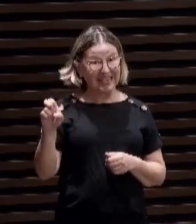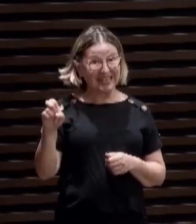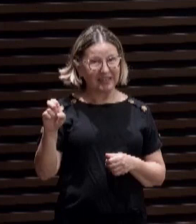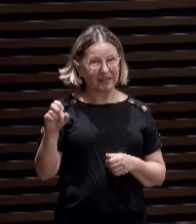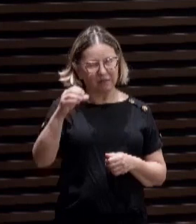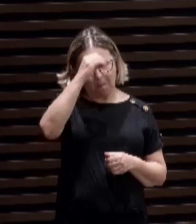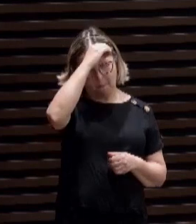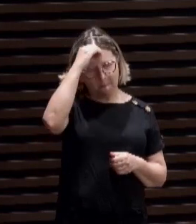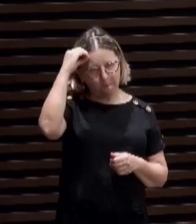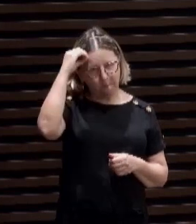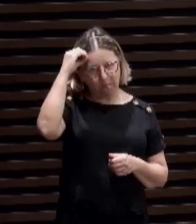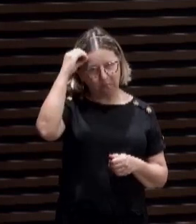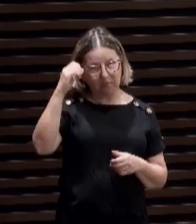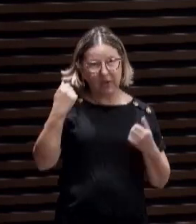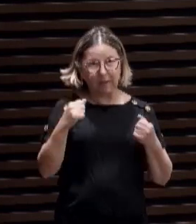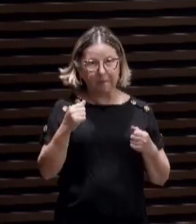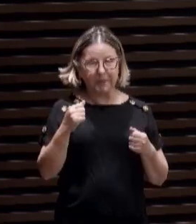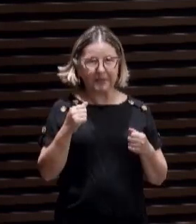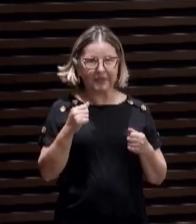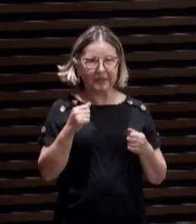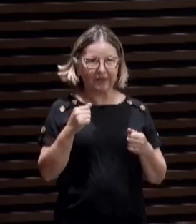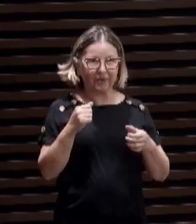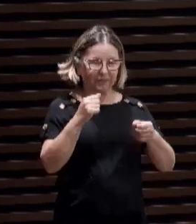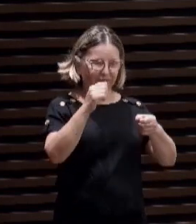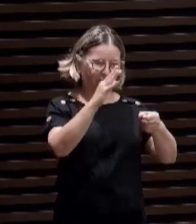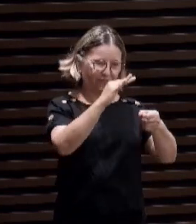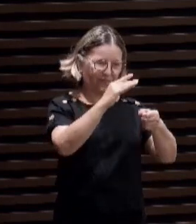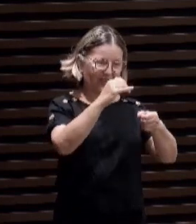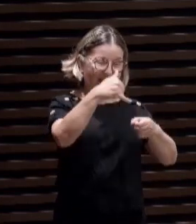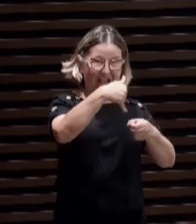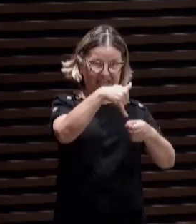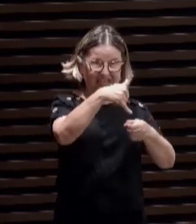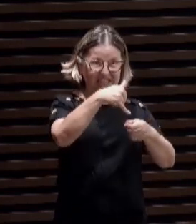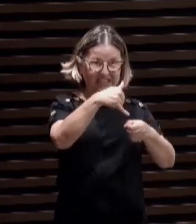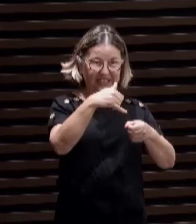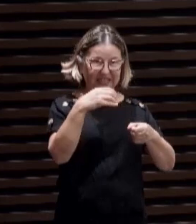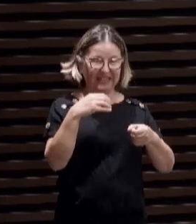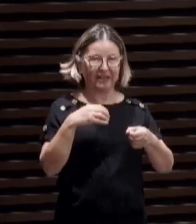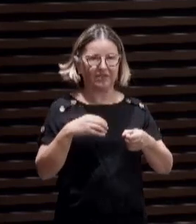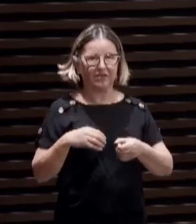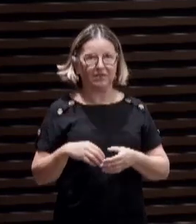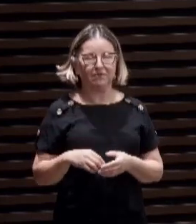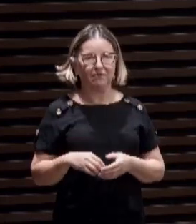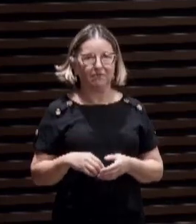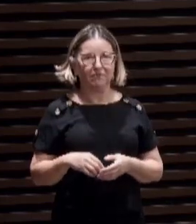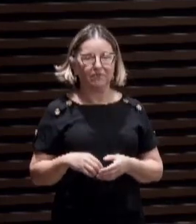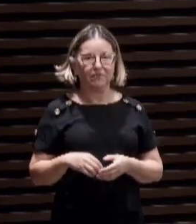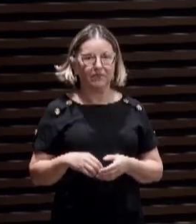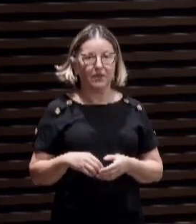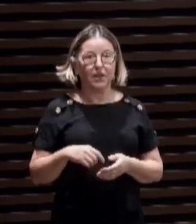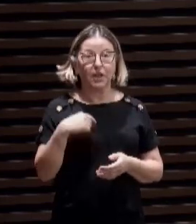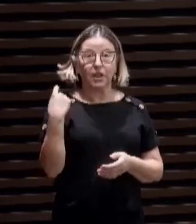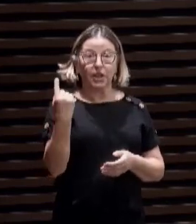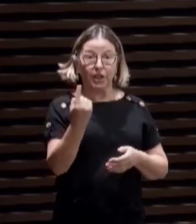azeite. Elas não foram prudentes. E assim muitas pessoas, muitos de nós, gente,